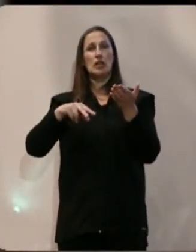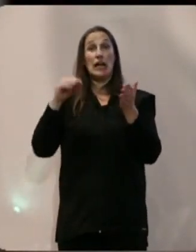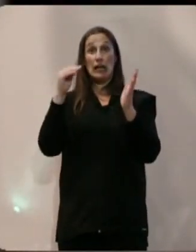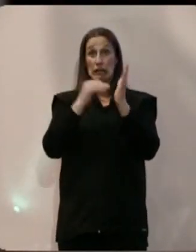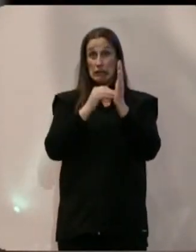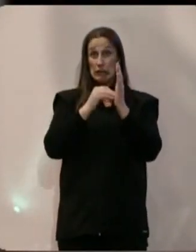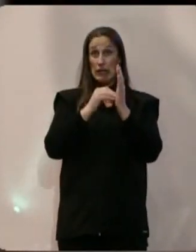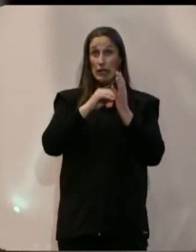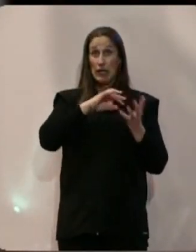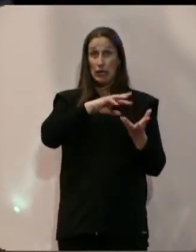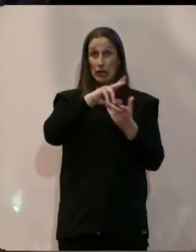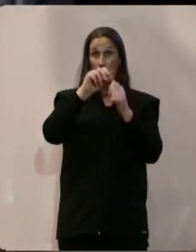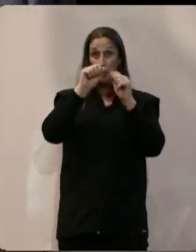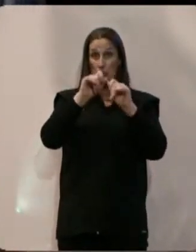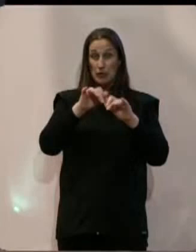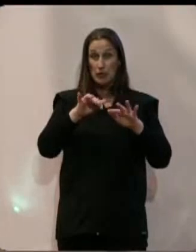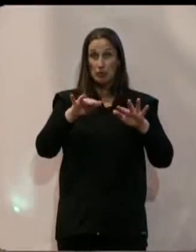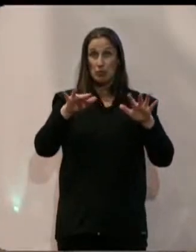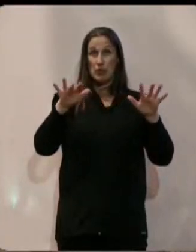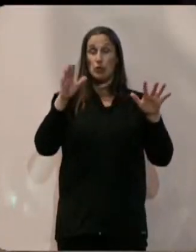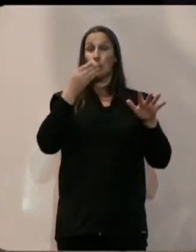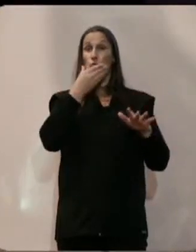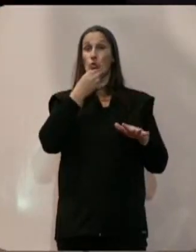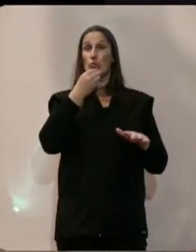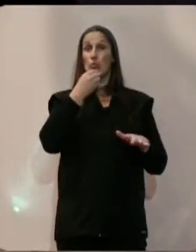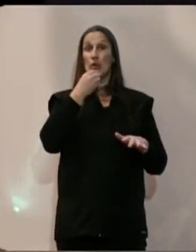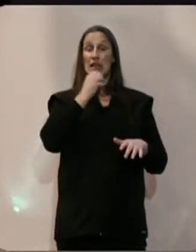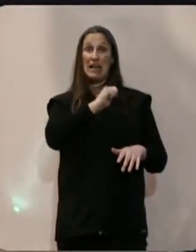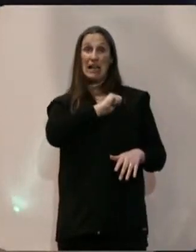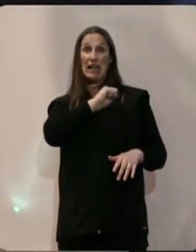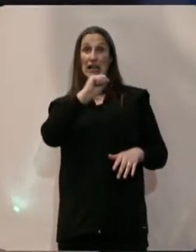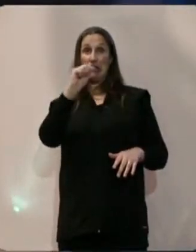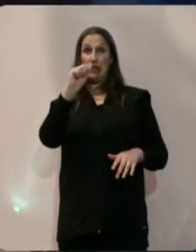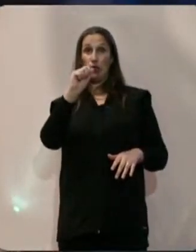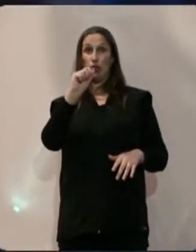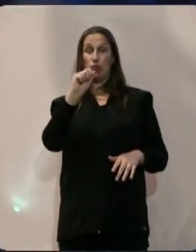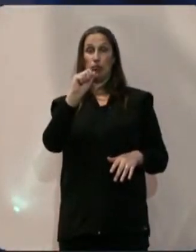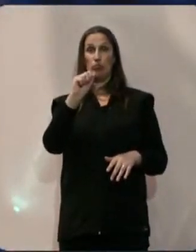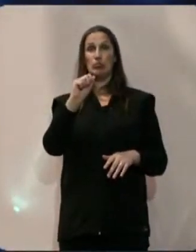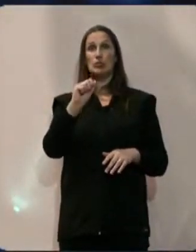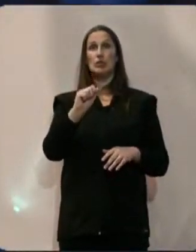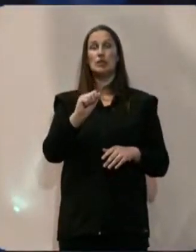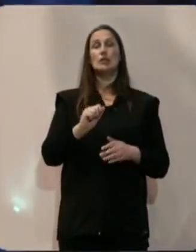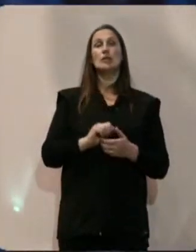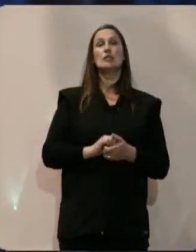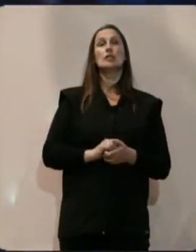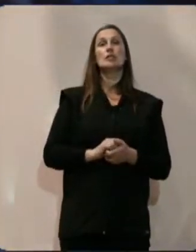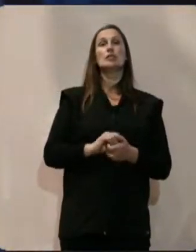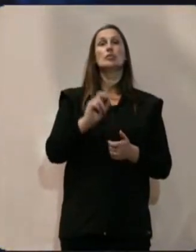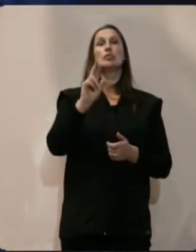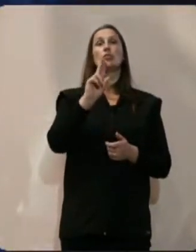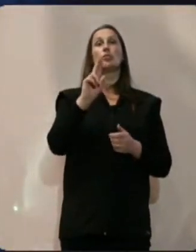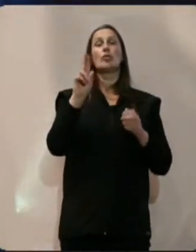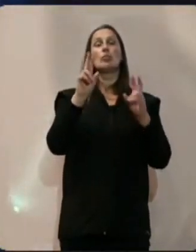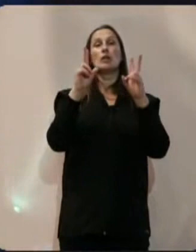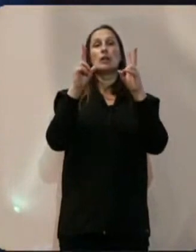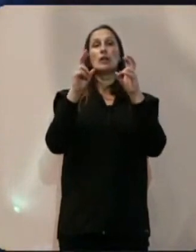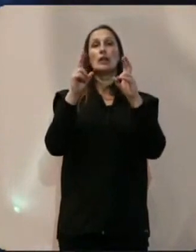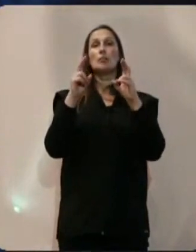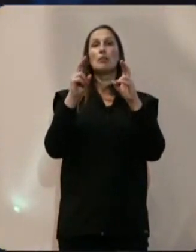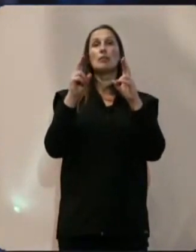pandemia, era de um pensador ateu chamado, num livro famoso dele, best-seller, chamado Homo